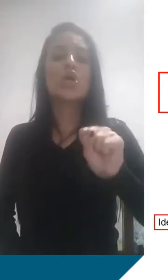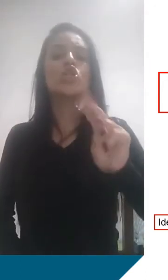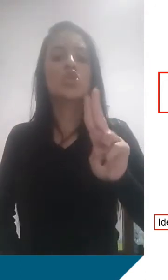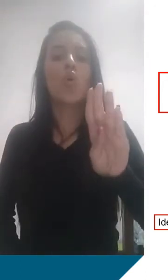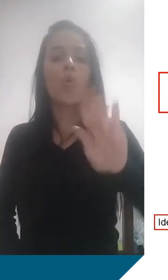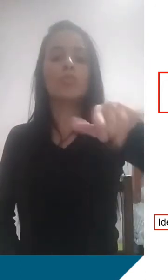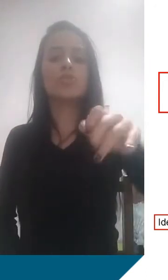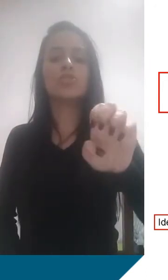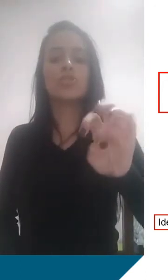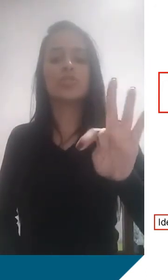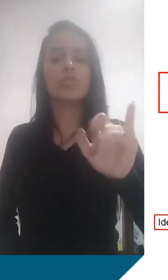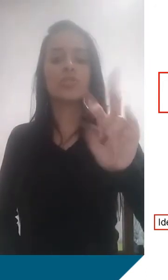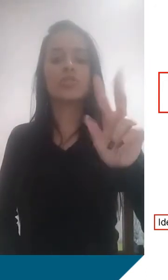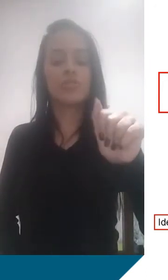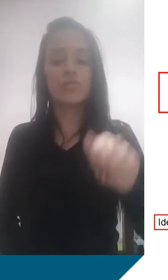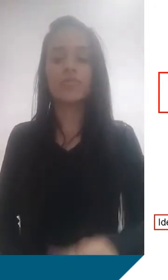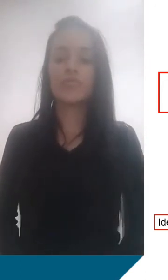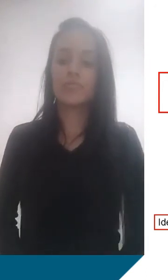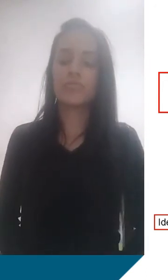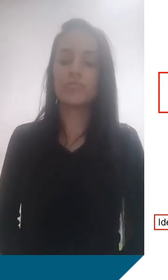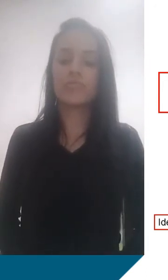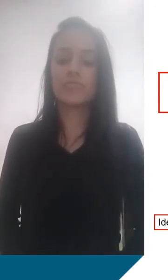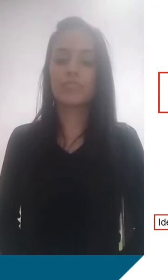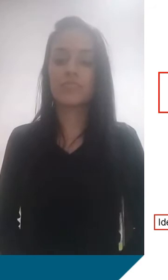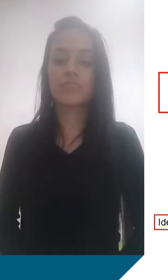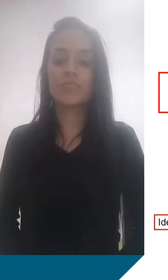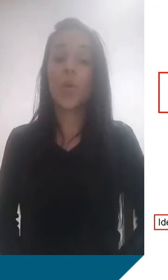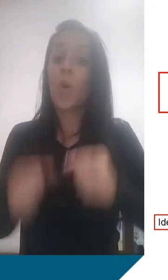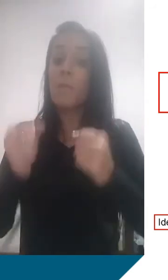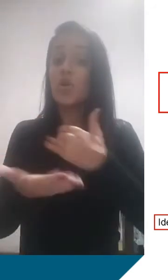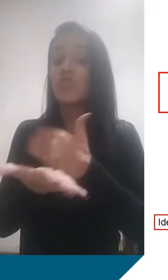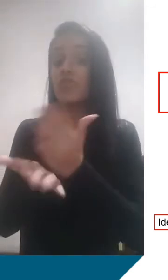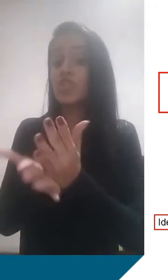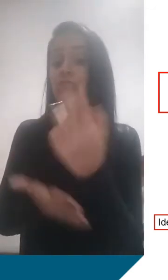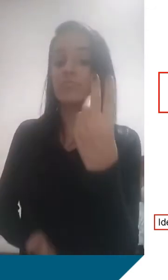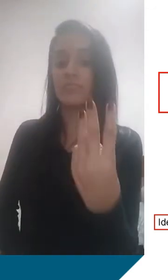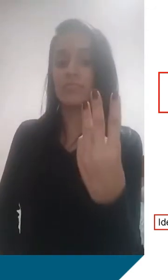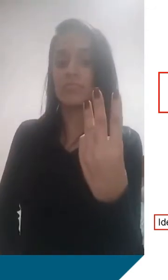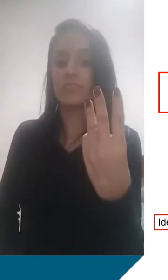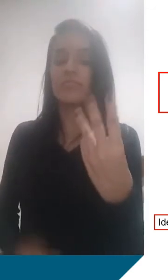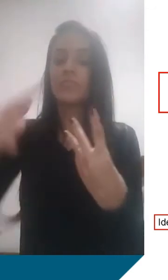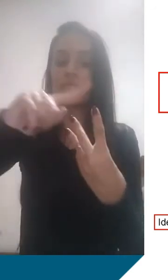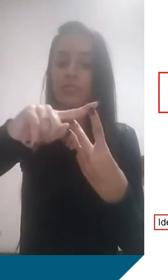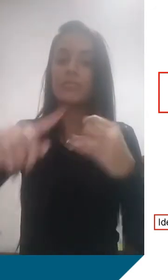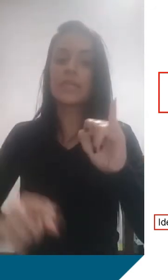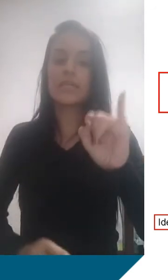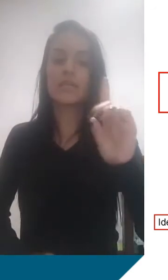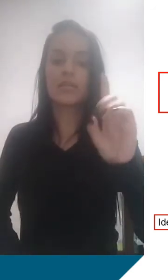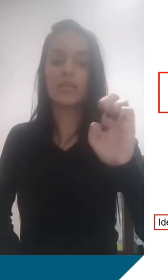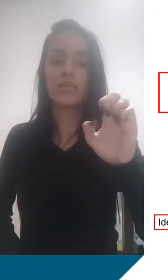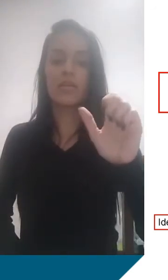subjetiva. E essa questão do subjetivismo, da subjetividade, ela se ramifica em